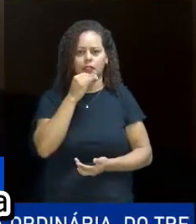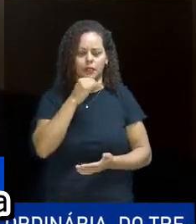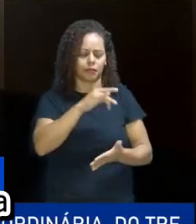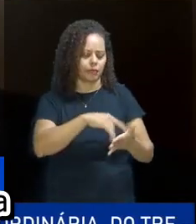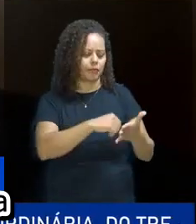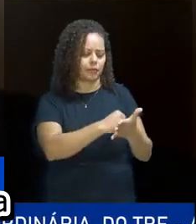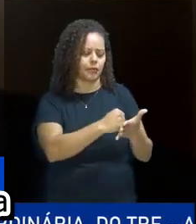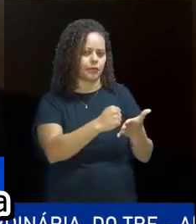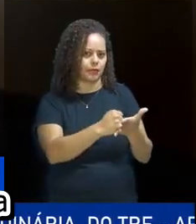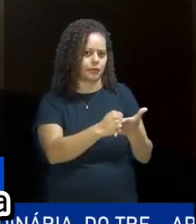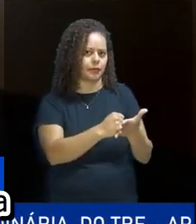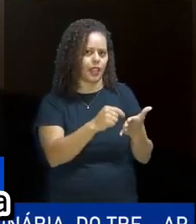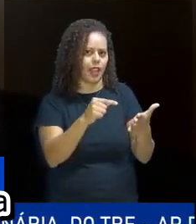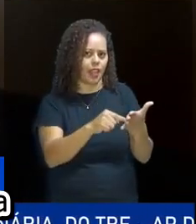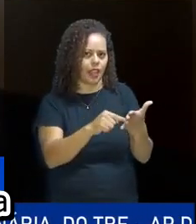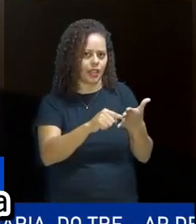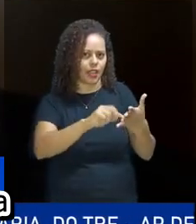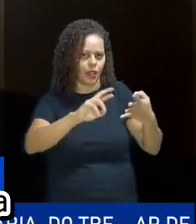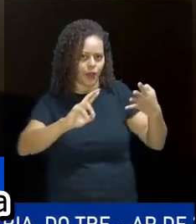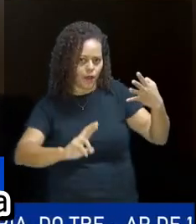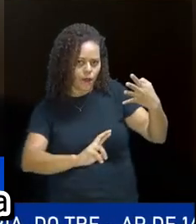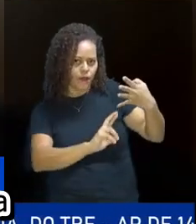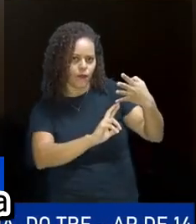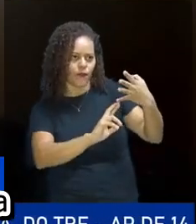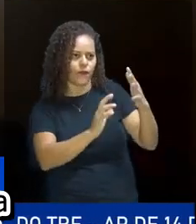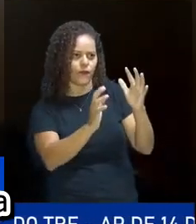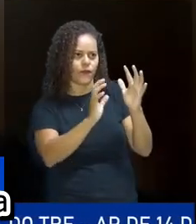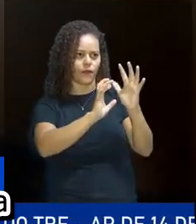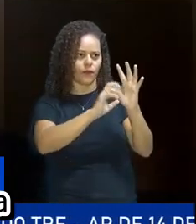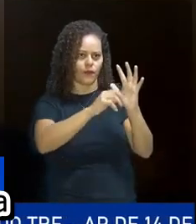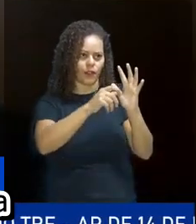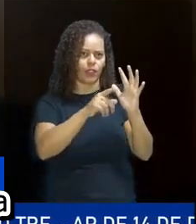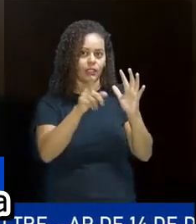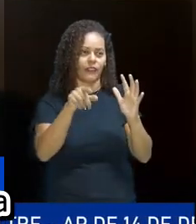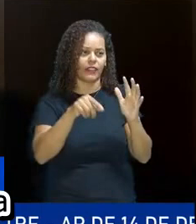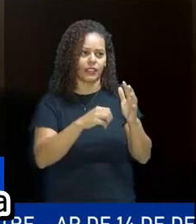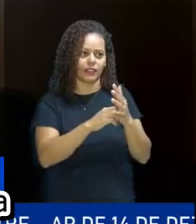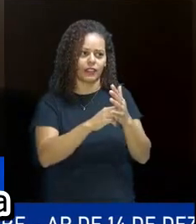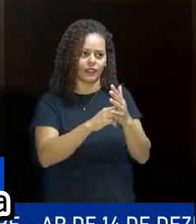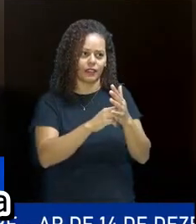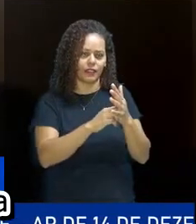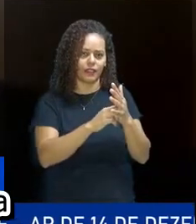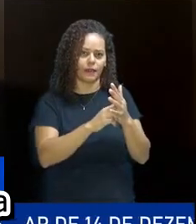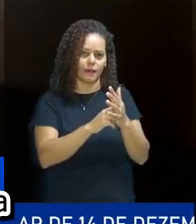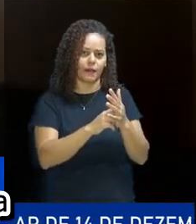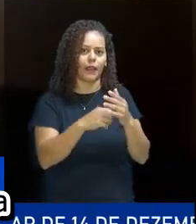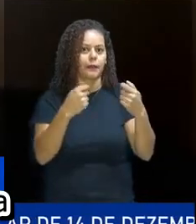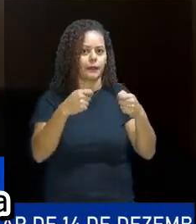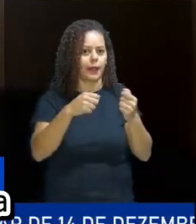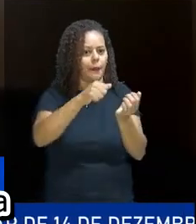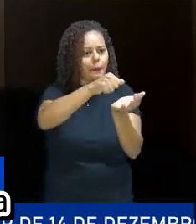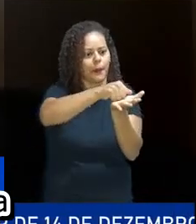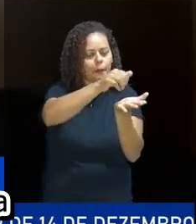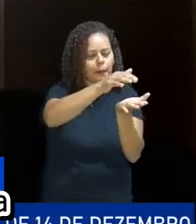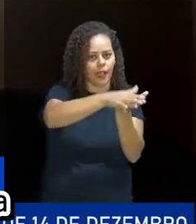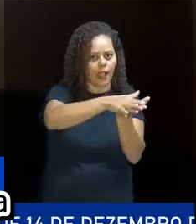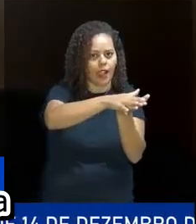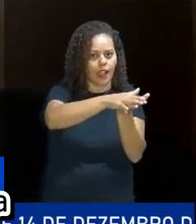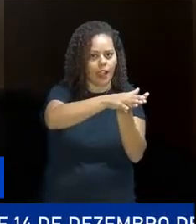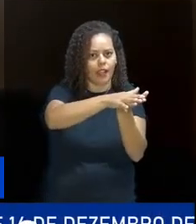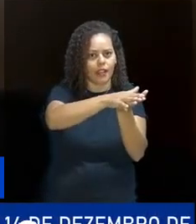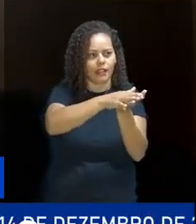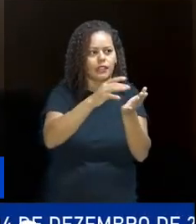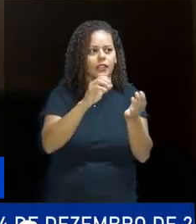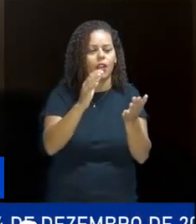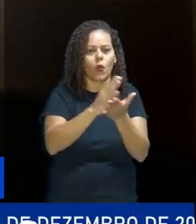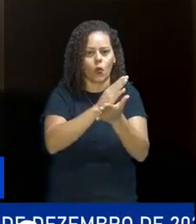abro aspas, os recursos do fundo partidário não podem ser utilizados para quitação de multas relativas